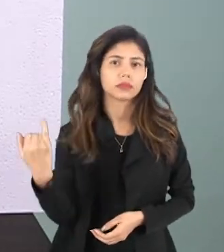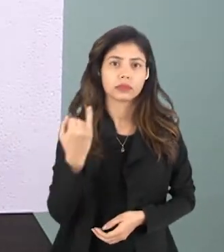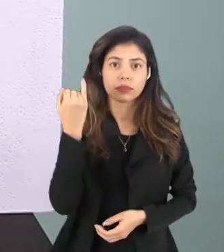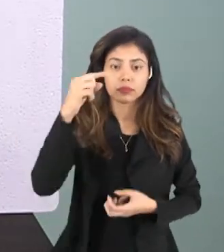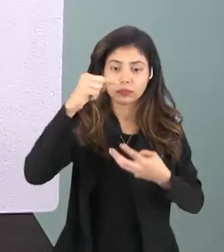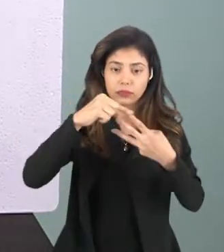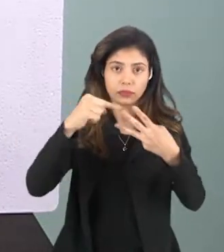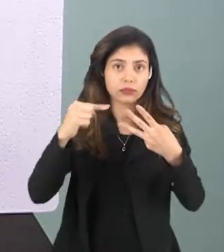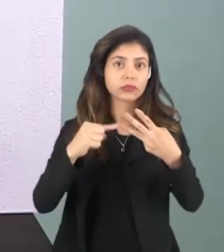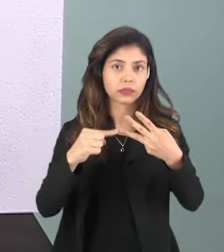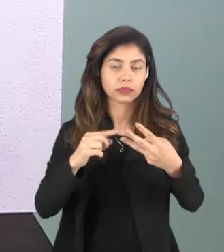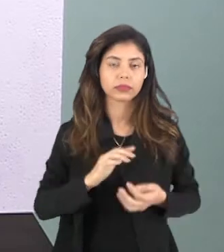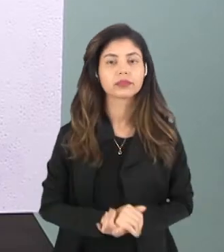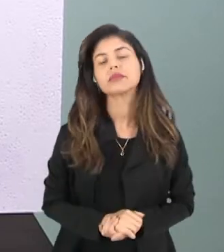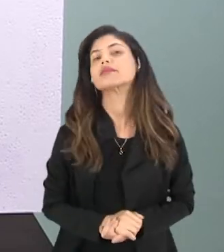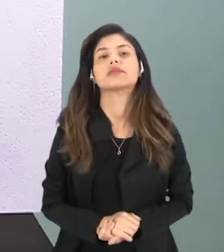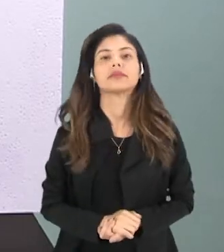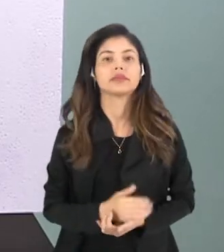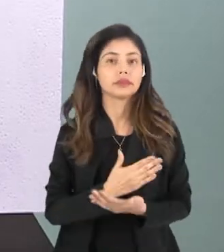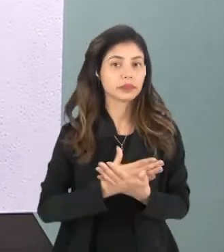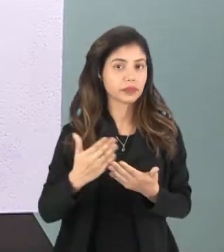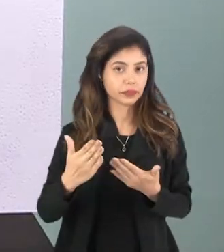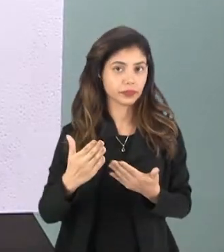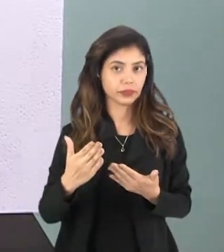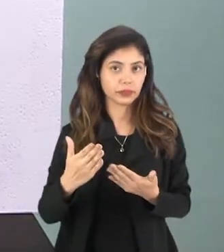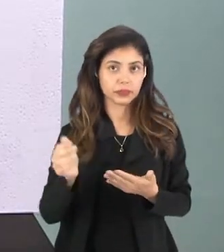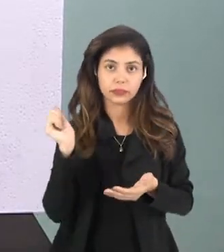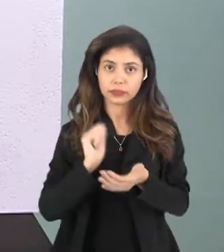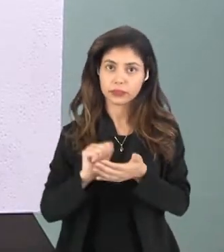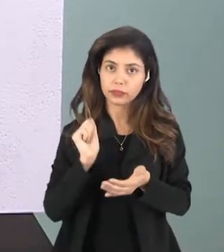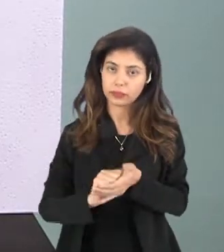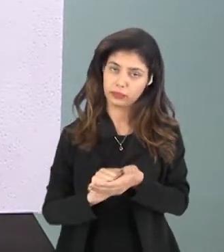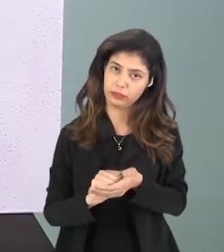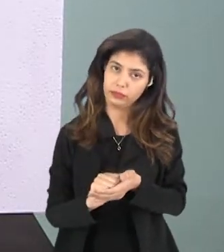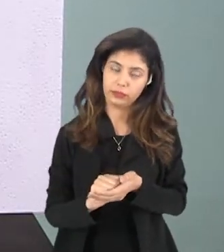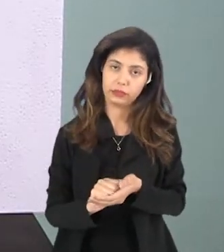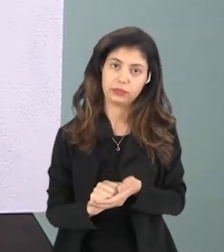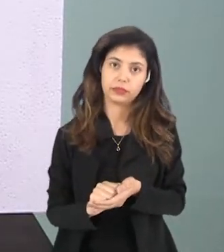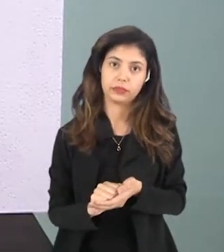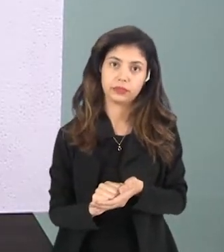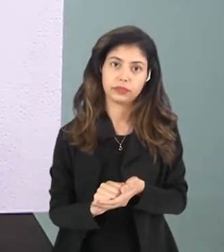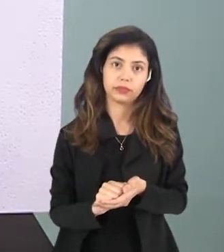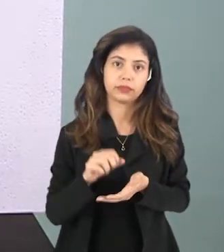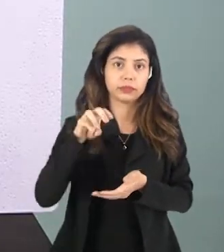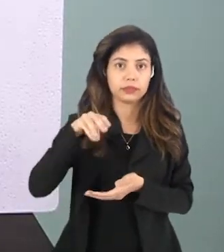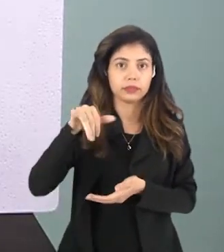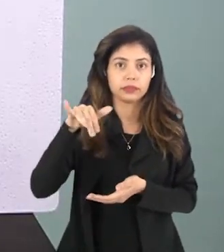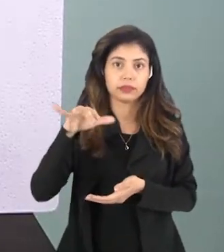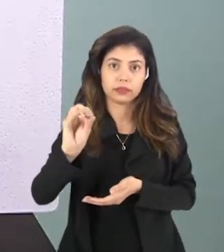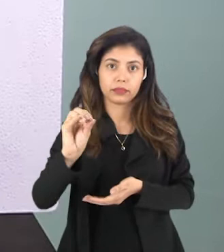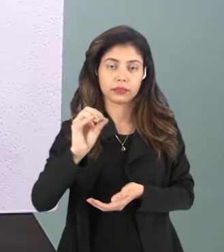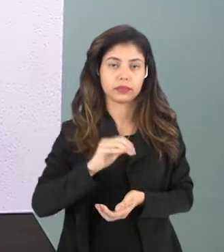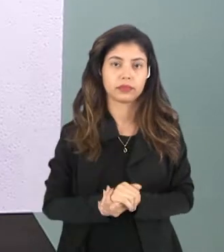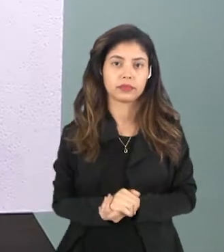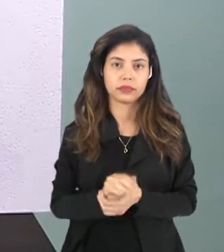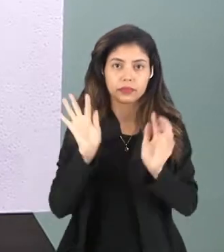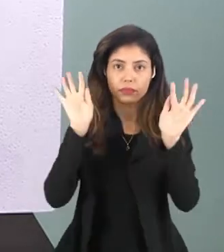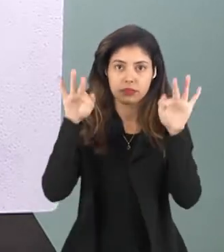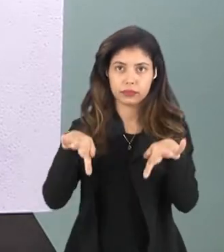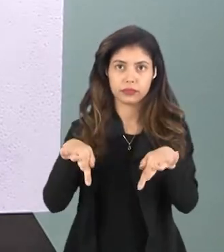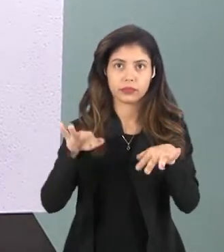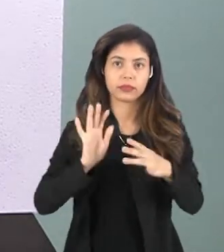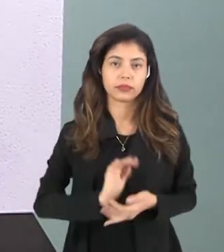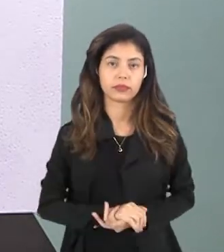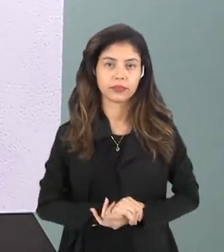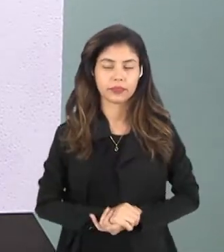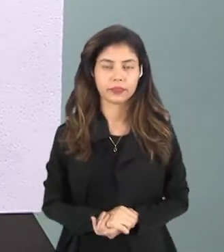desses três elementos começo está escrito aqui começo o meio